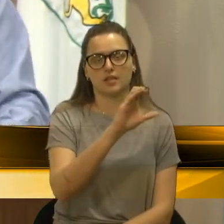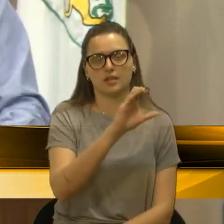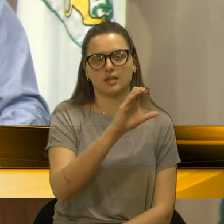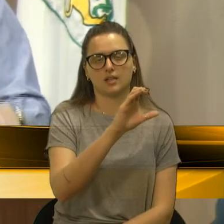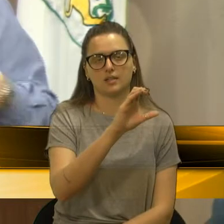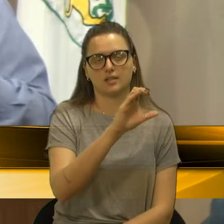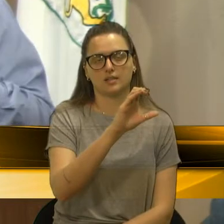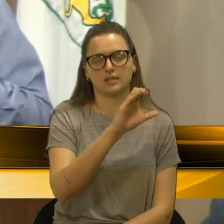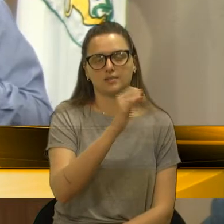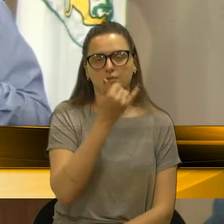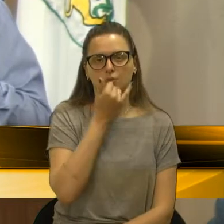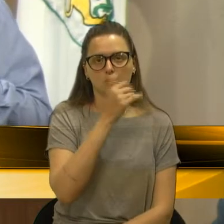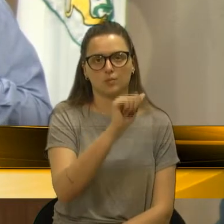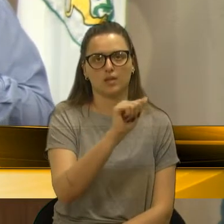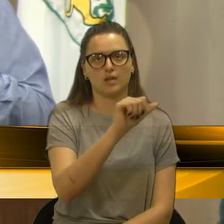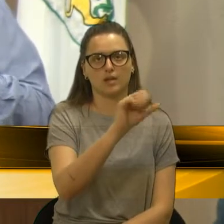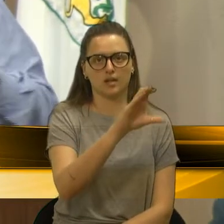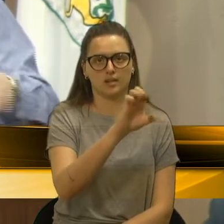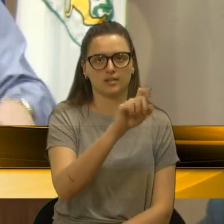Então,